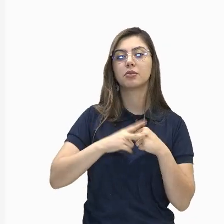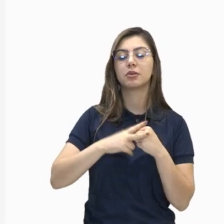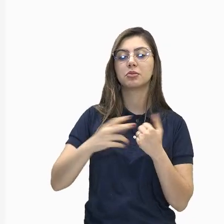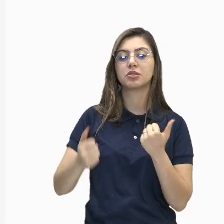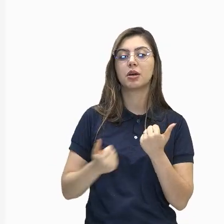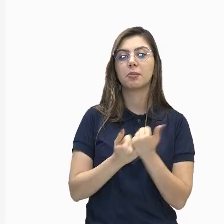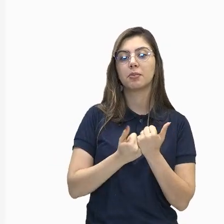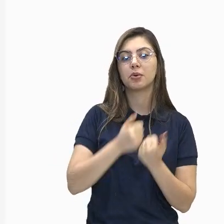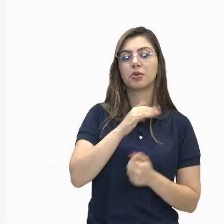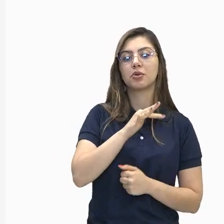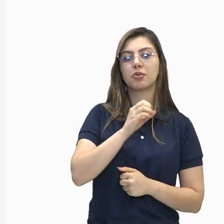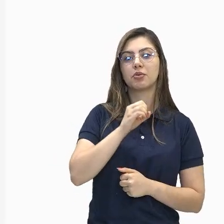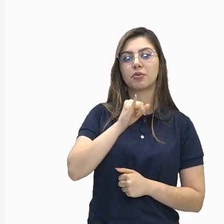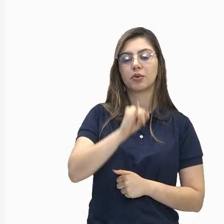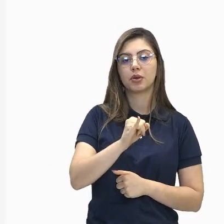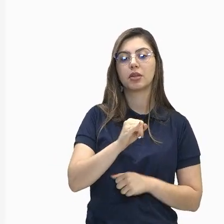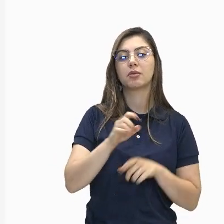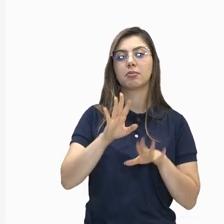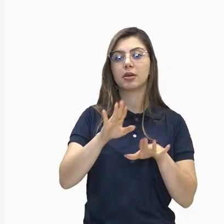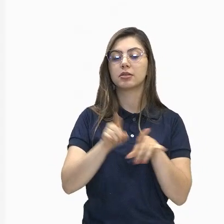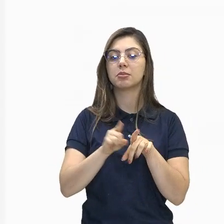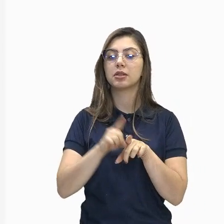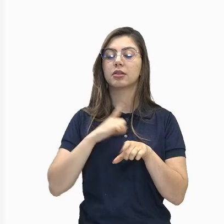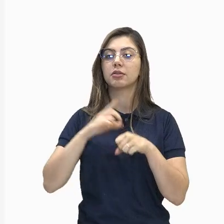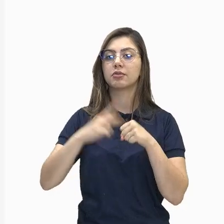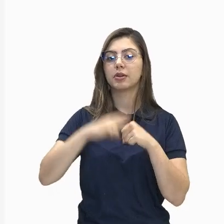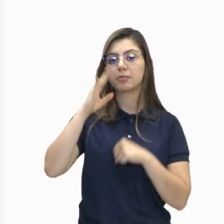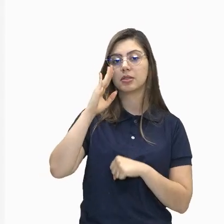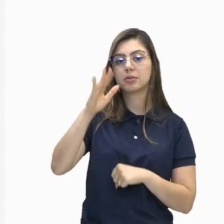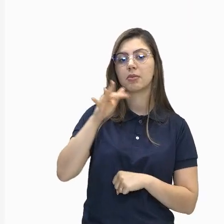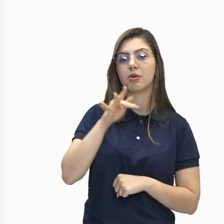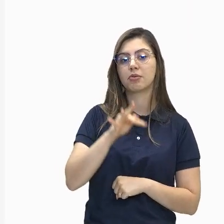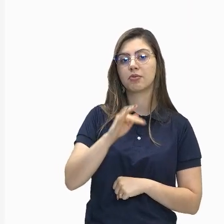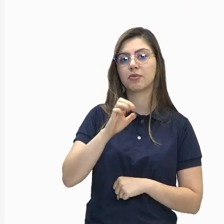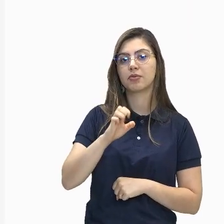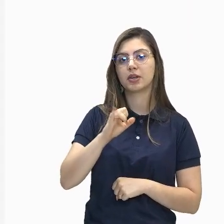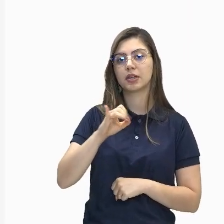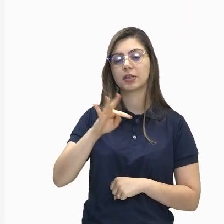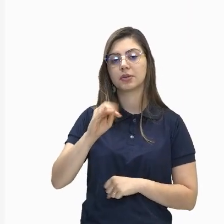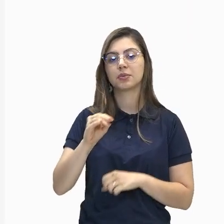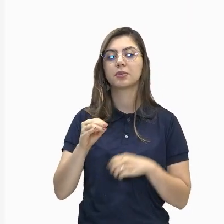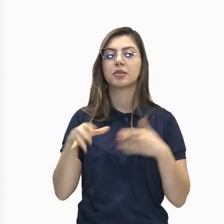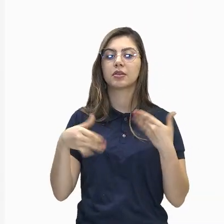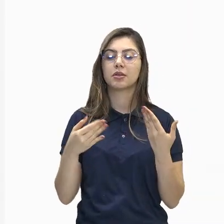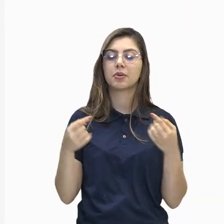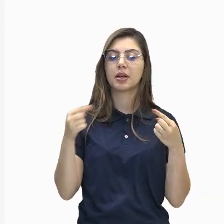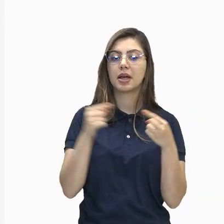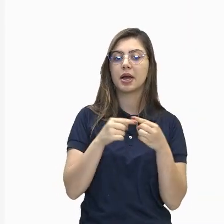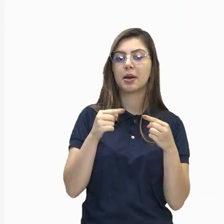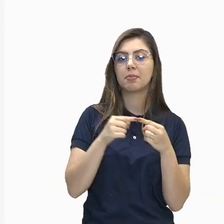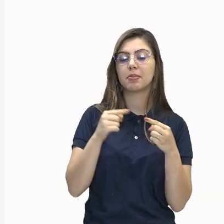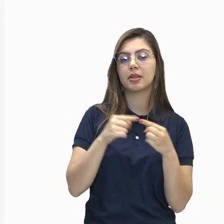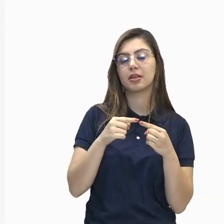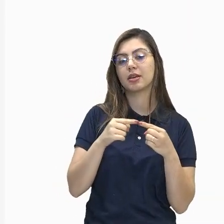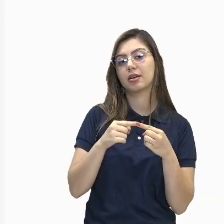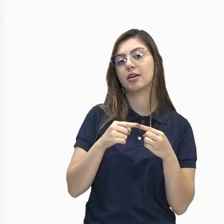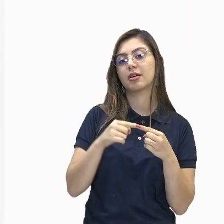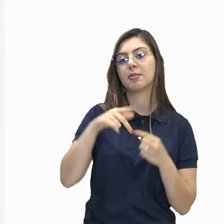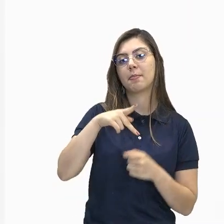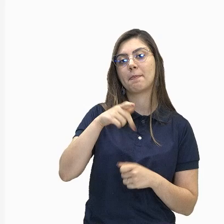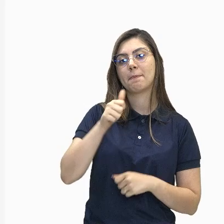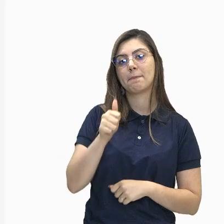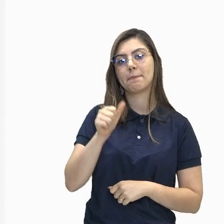o verbo principal feito. Perceba que essa construção aqui é uma construção de voz passiva. O bolo foi feito por Luciana. Então,